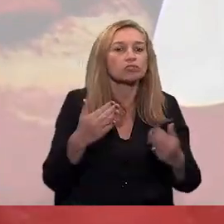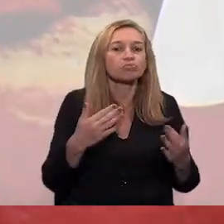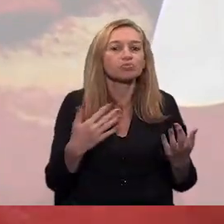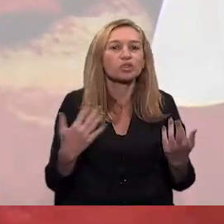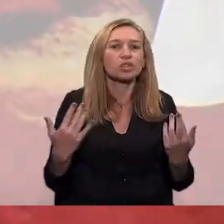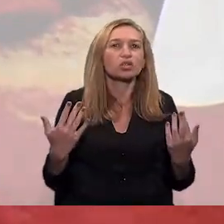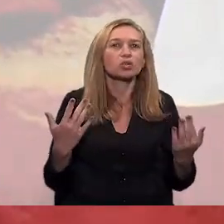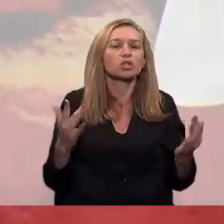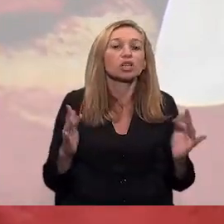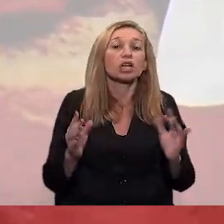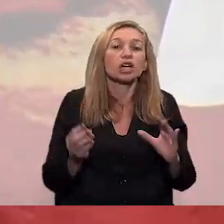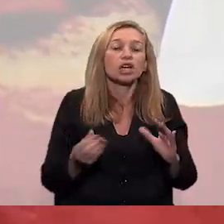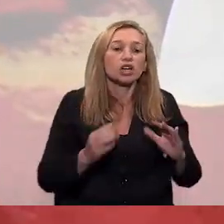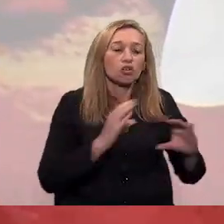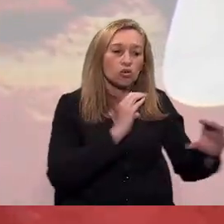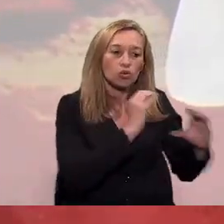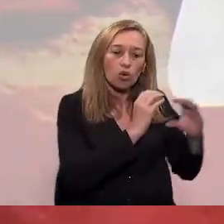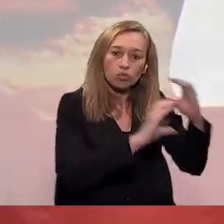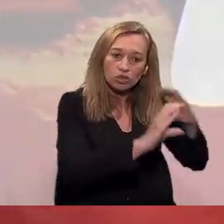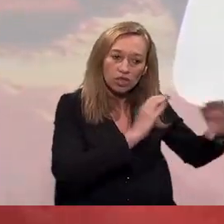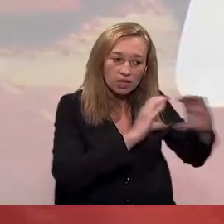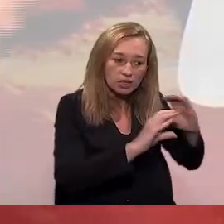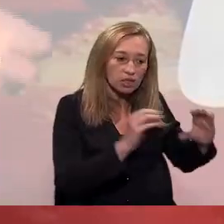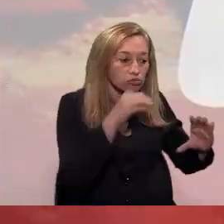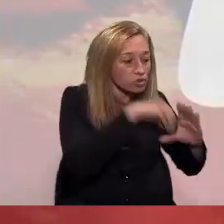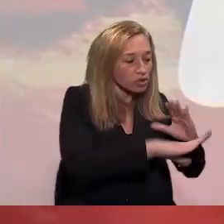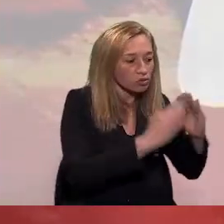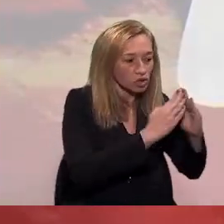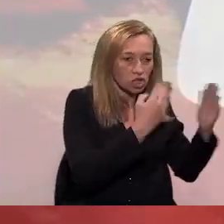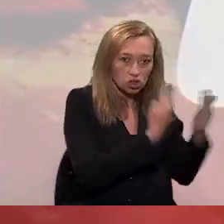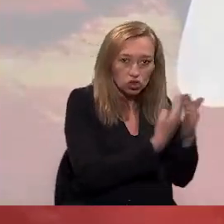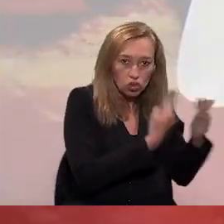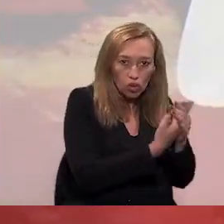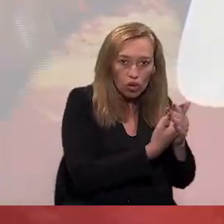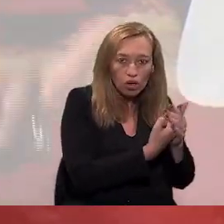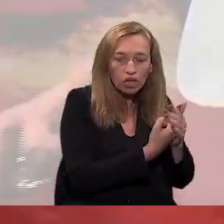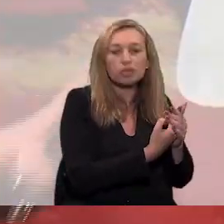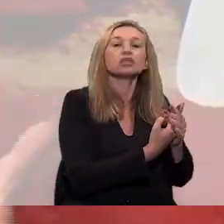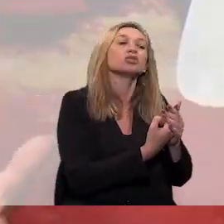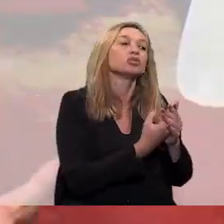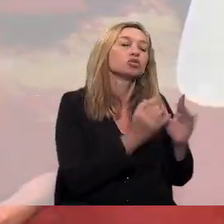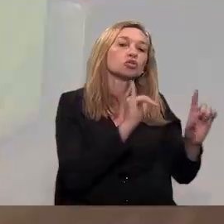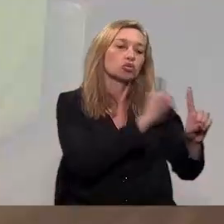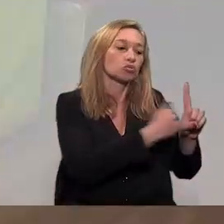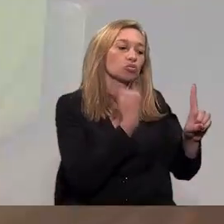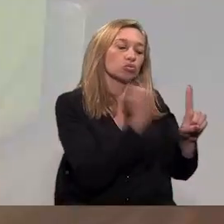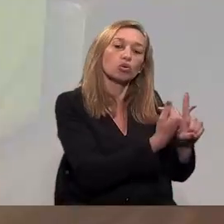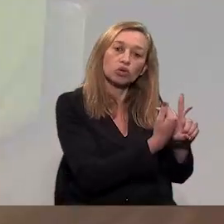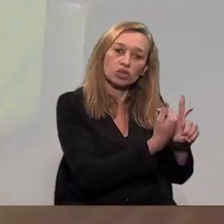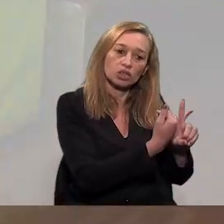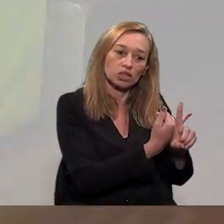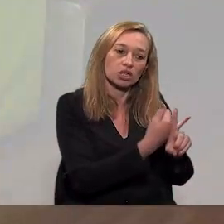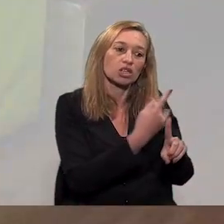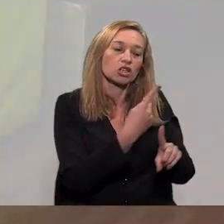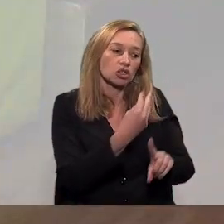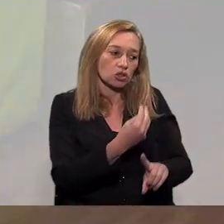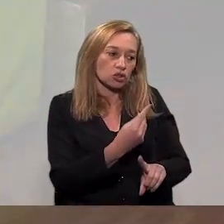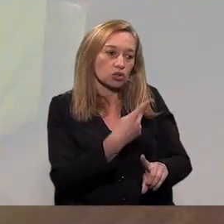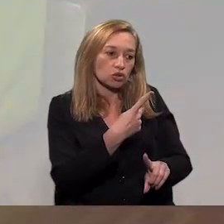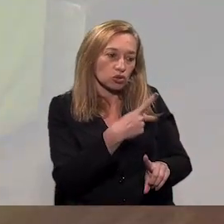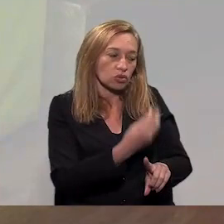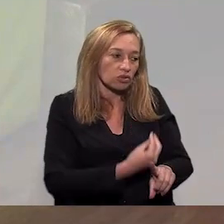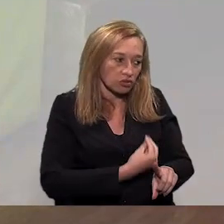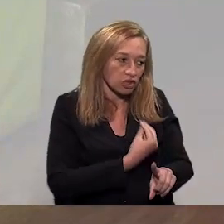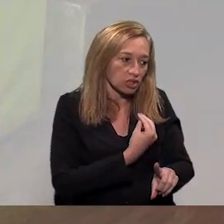do relacionamento dentro da escola, o que o bullying, né? As consequências que o bullying trouxe para ela, tanto na vida